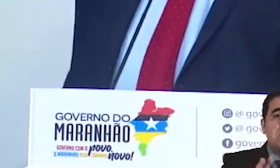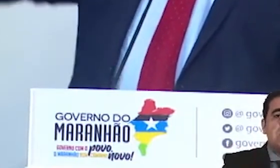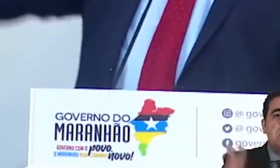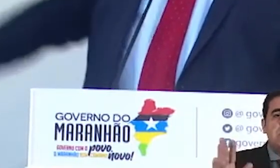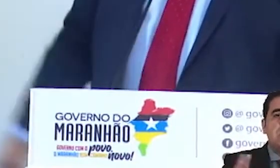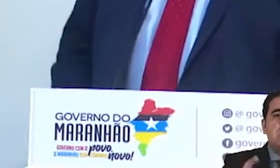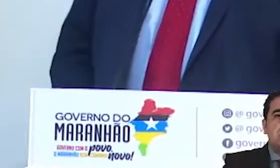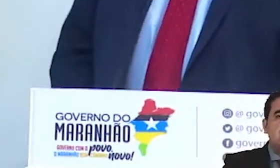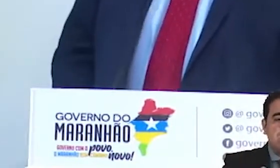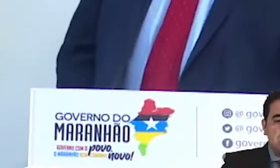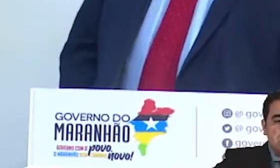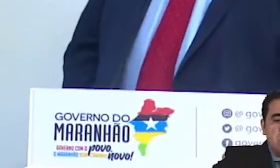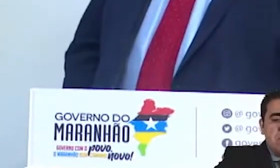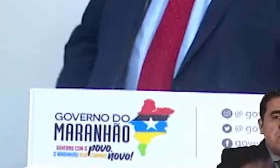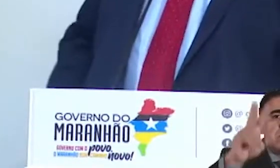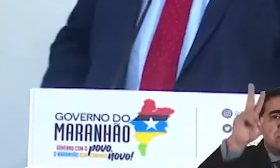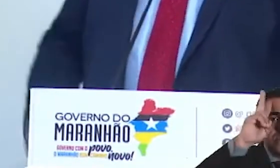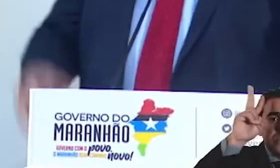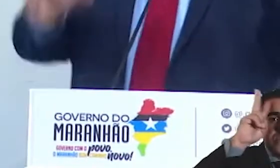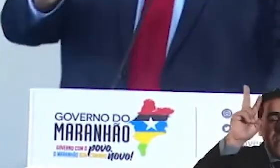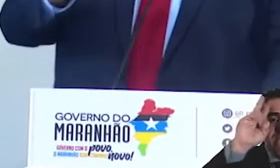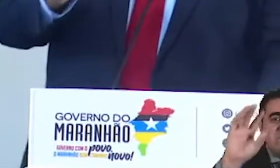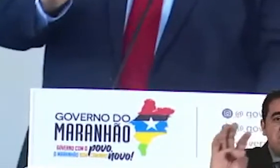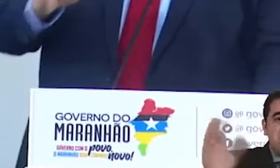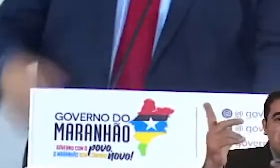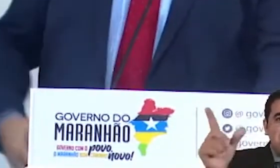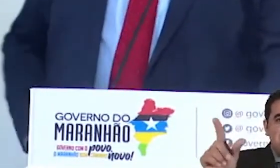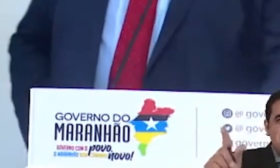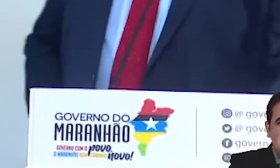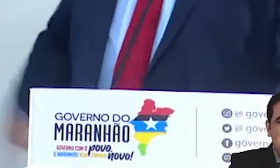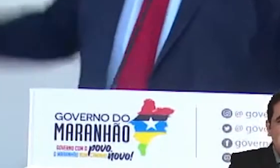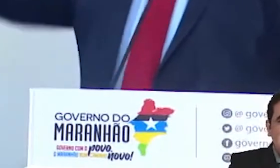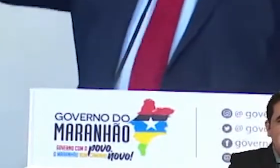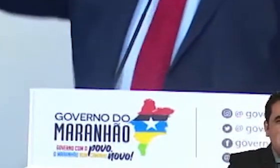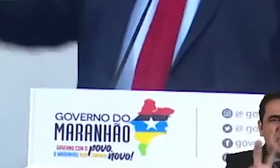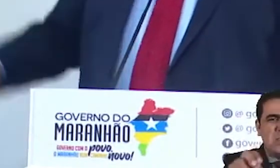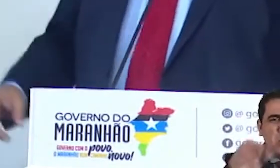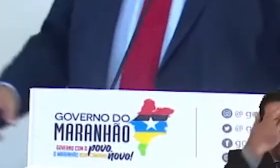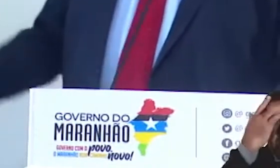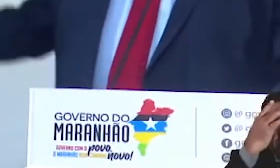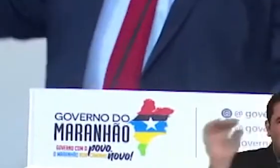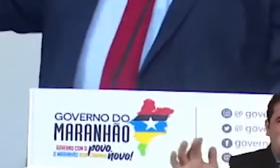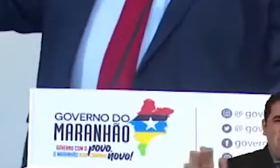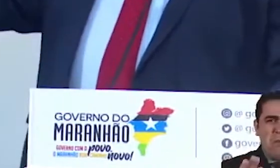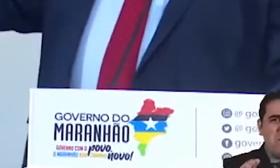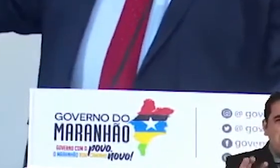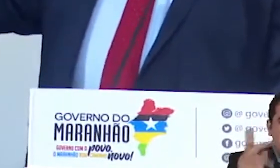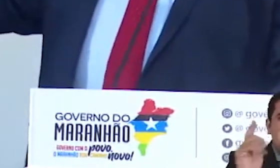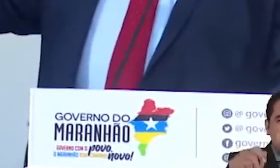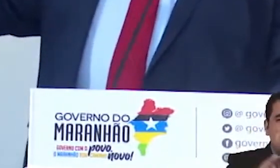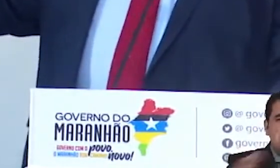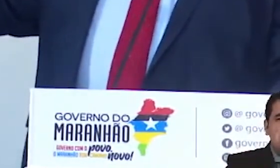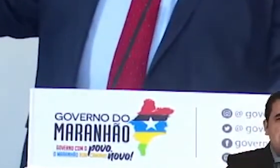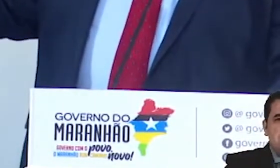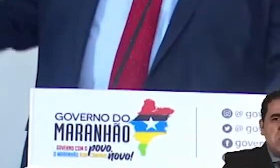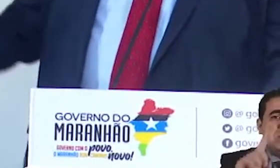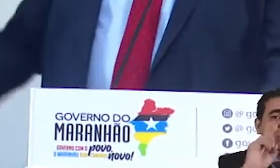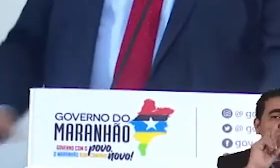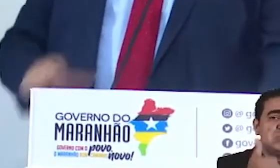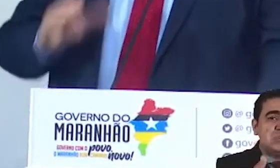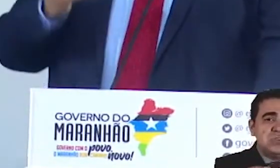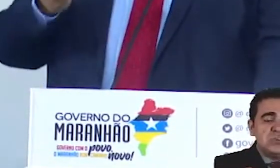a partir do dia quinze de maio administração pública atende com cinquenta por cento da capacidade